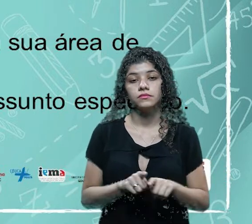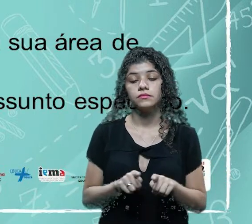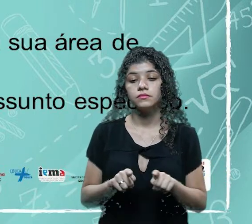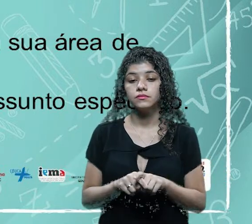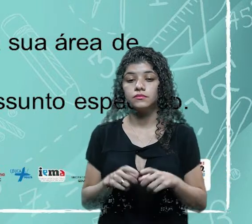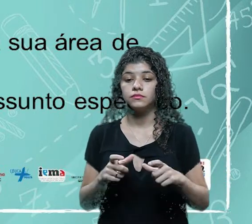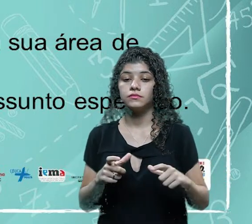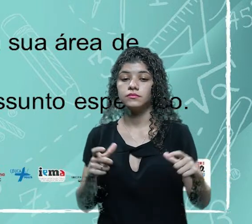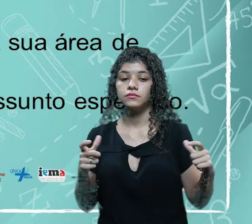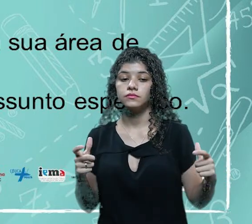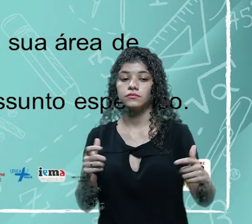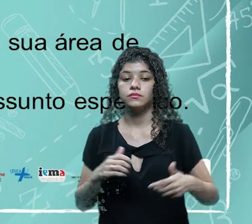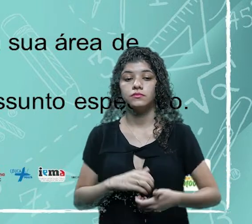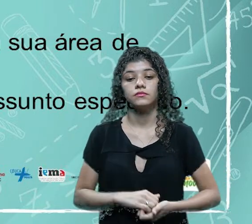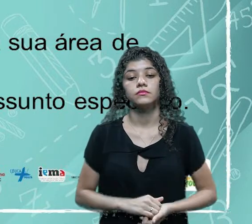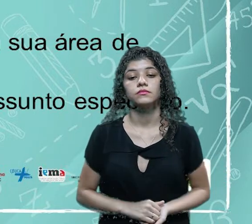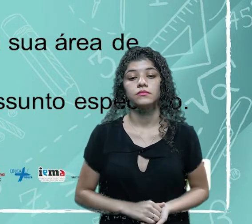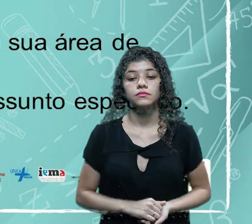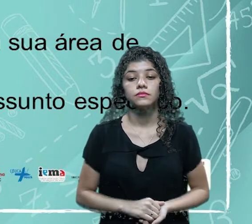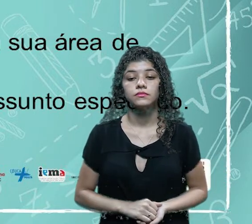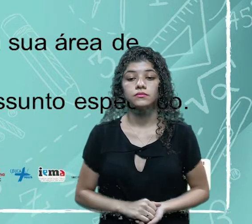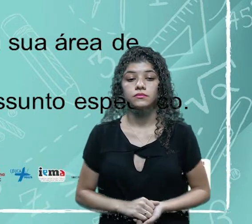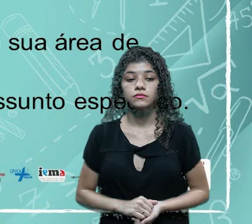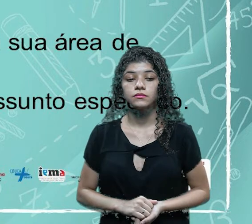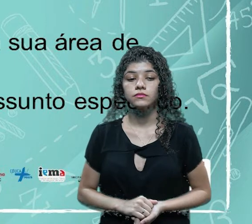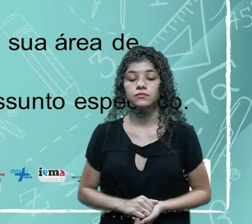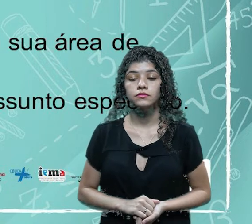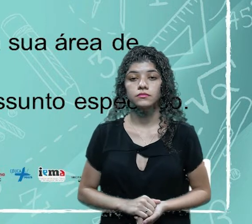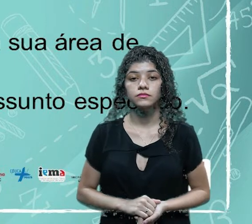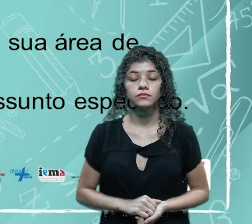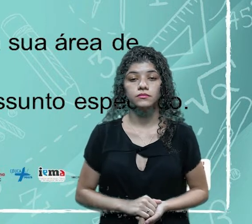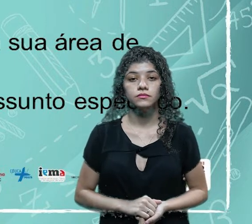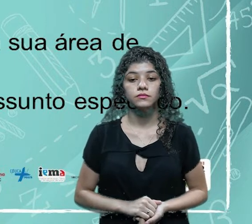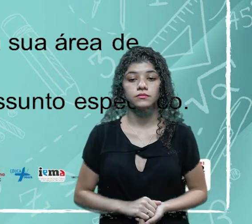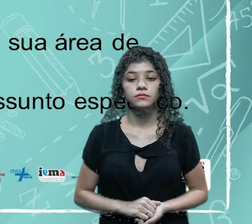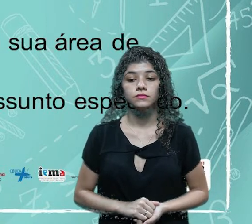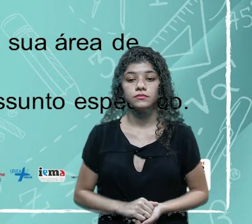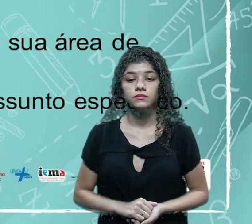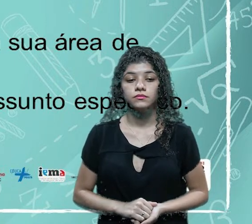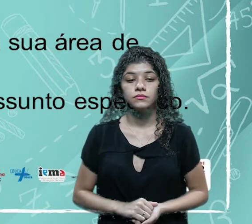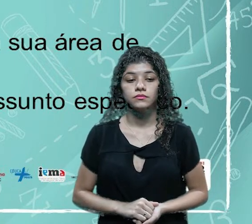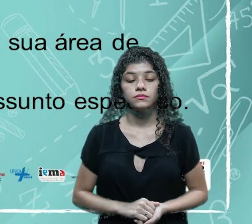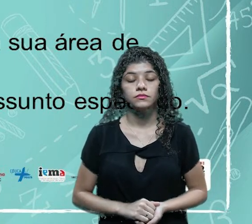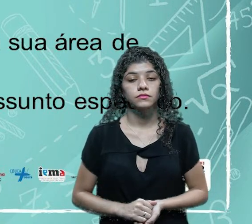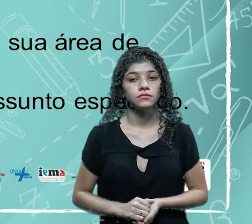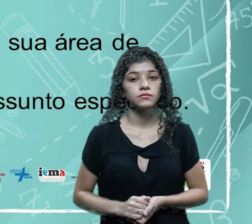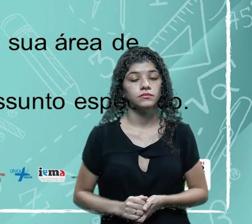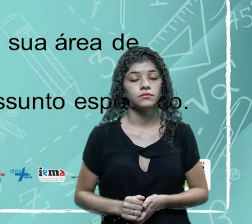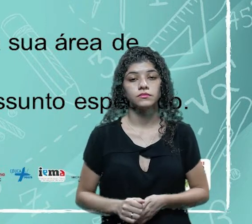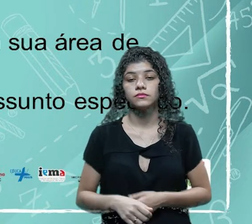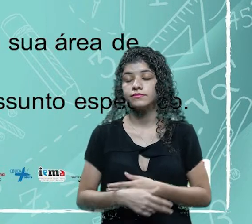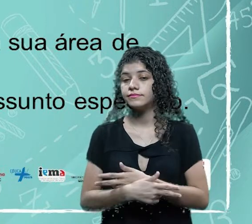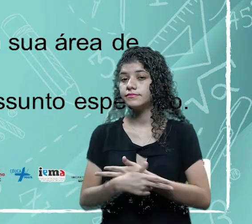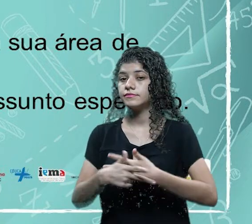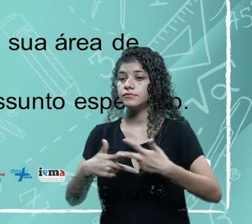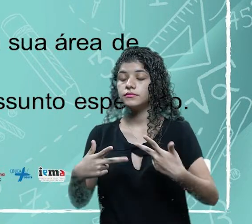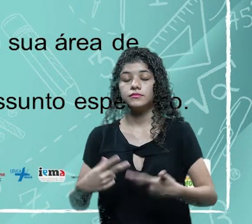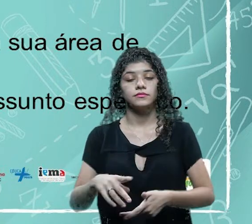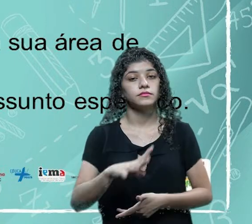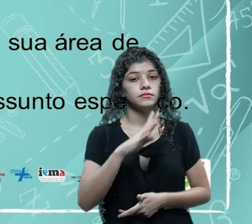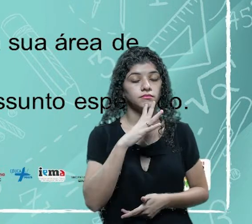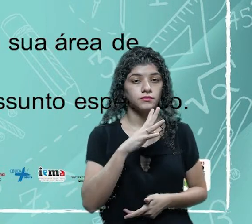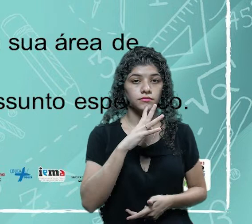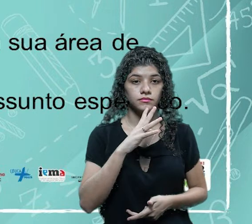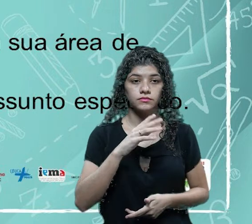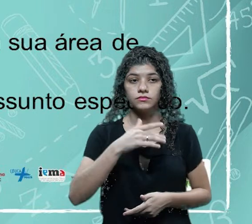ampliar essa rede Network que devido esse orkshopp a gente workshop a gente conhece várias pessoas e